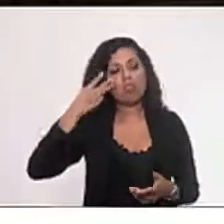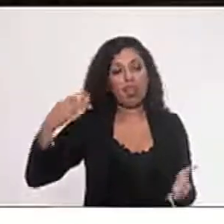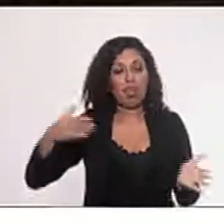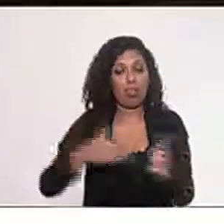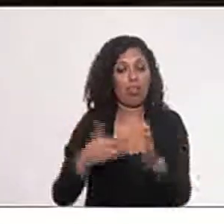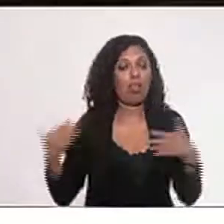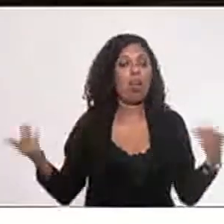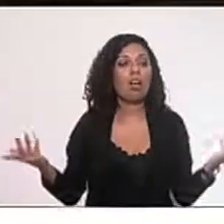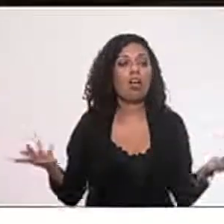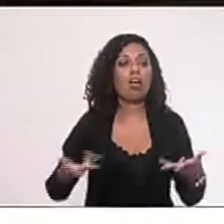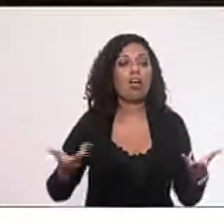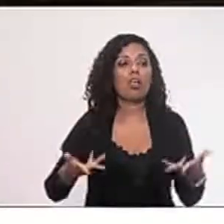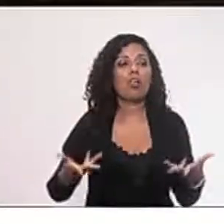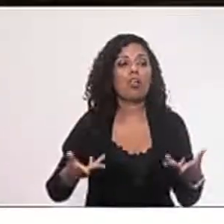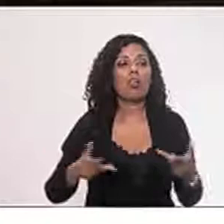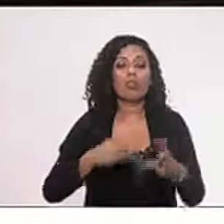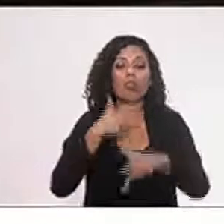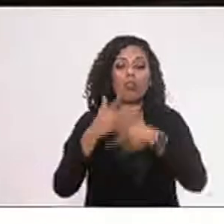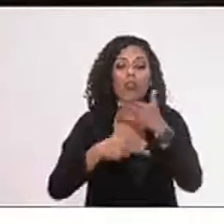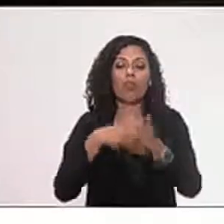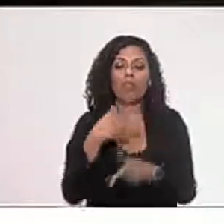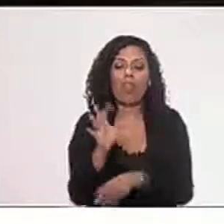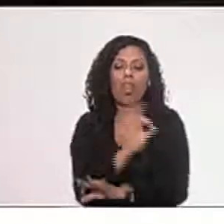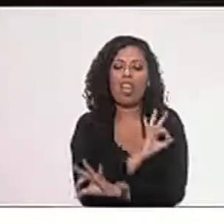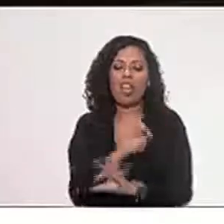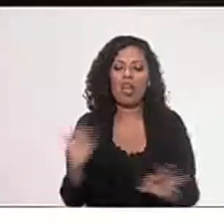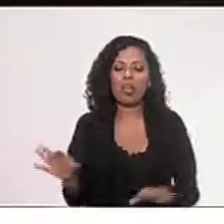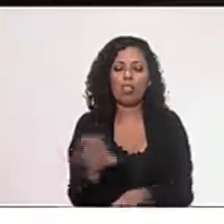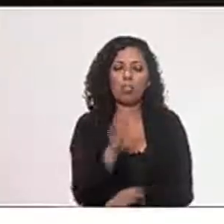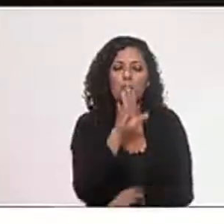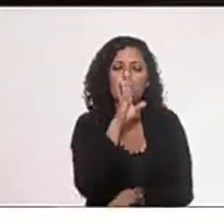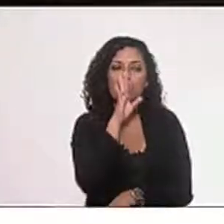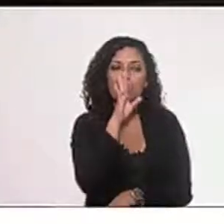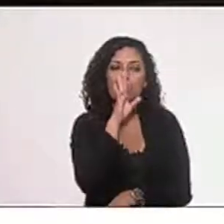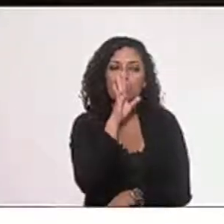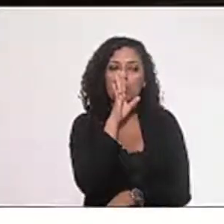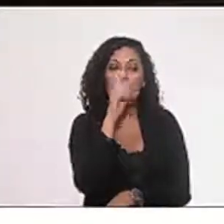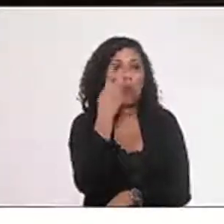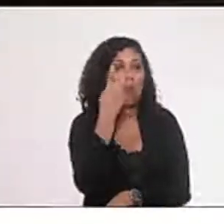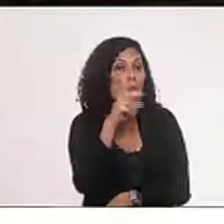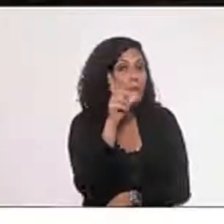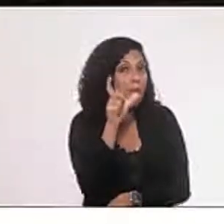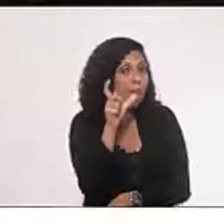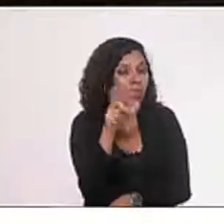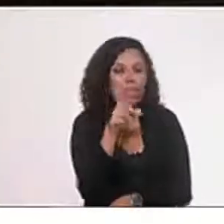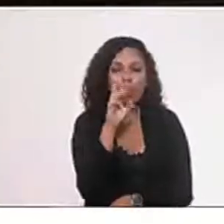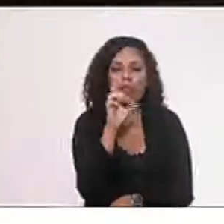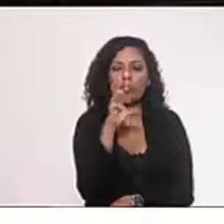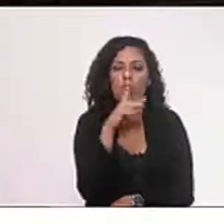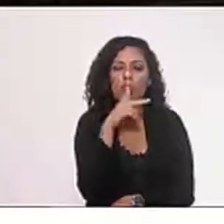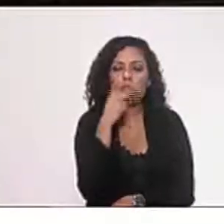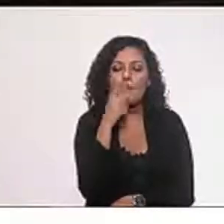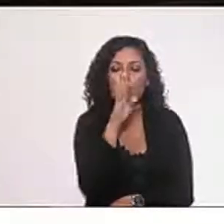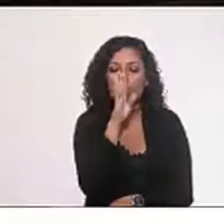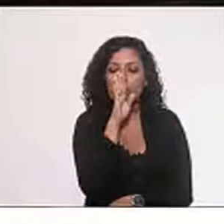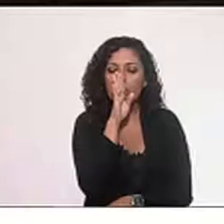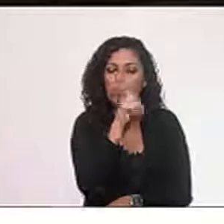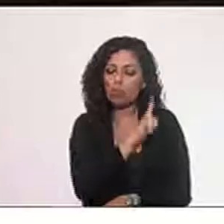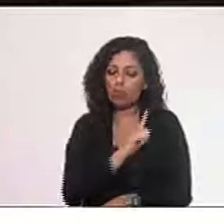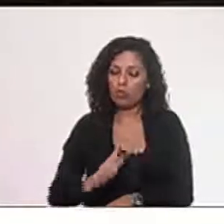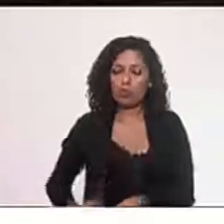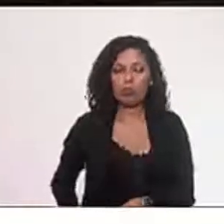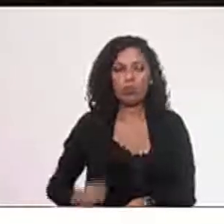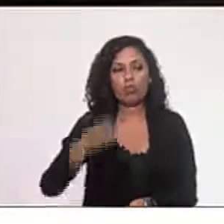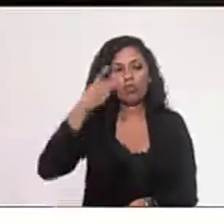agora não tenha dito uma palavra sequer uma palavra sequer o governador do estado